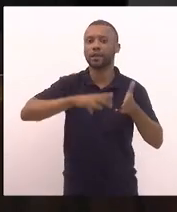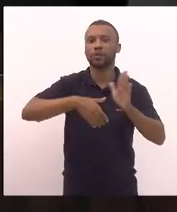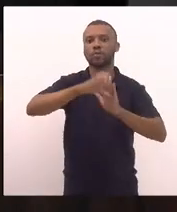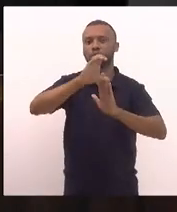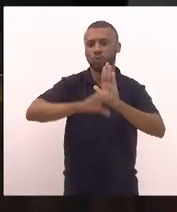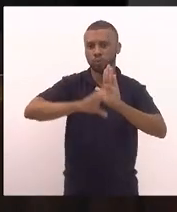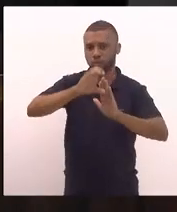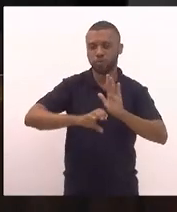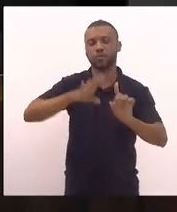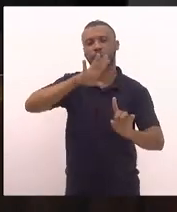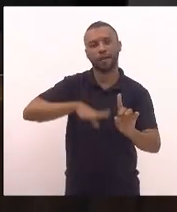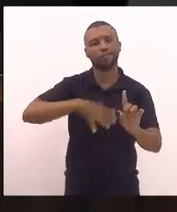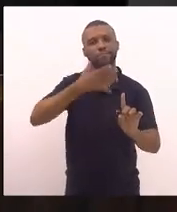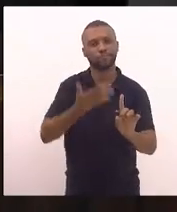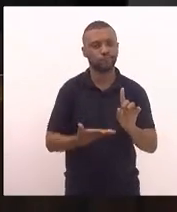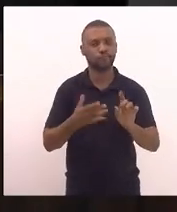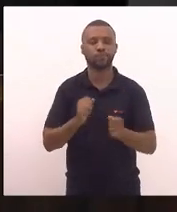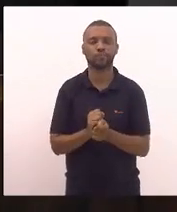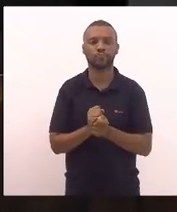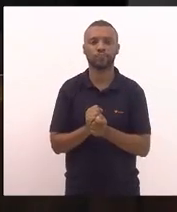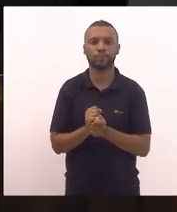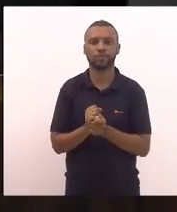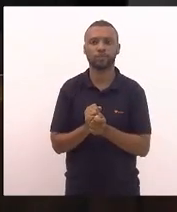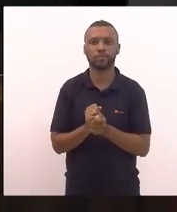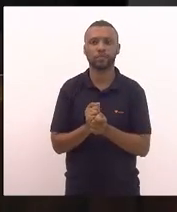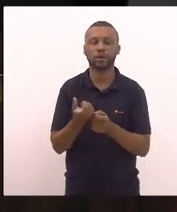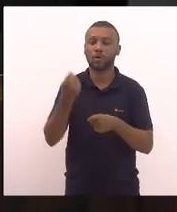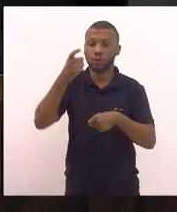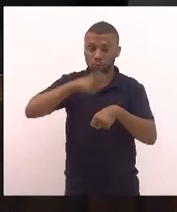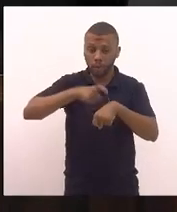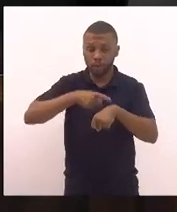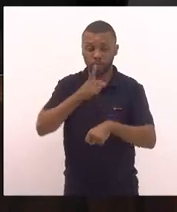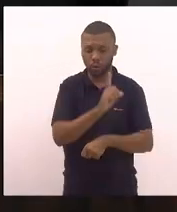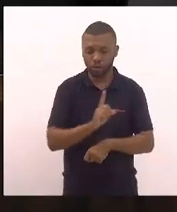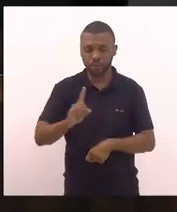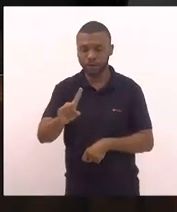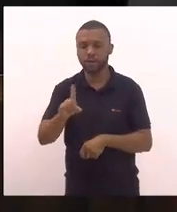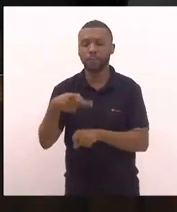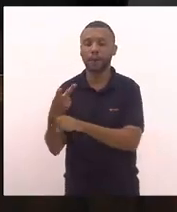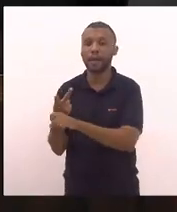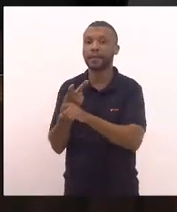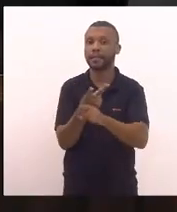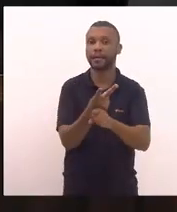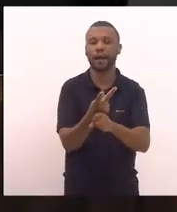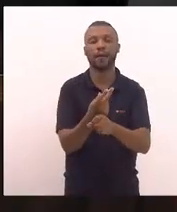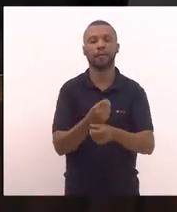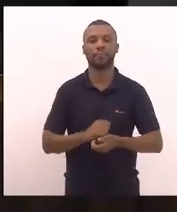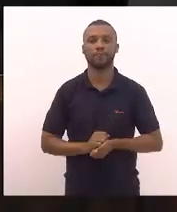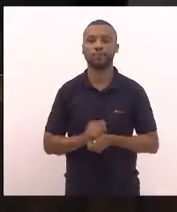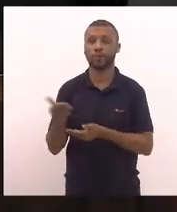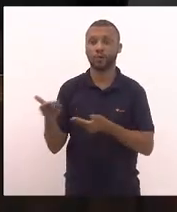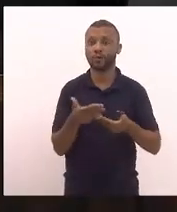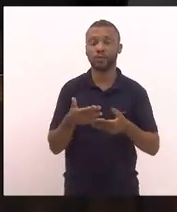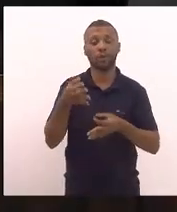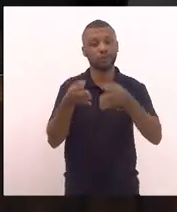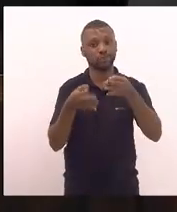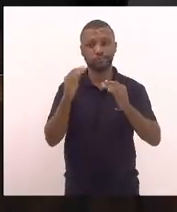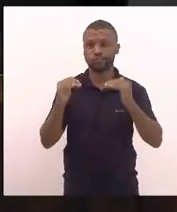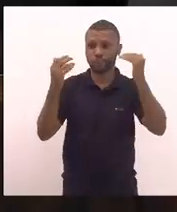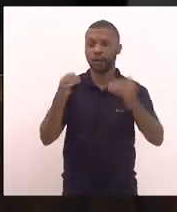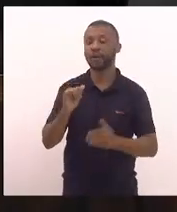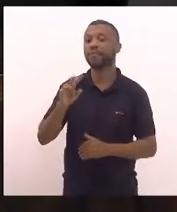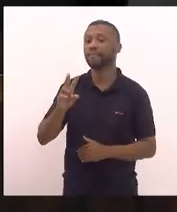das agraciadas, enquanto desço para fazer as entregas. E convido a desembargadora Ivone Caetano